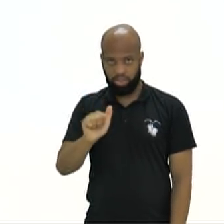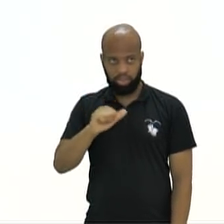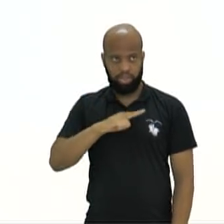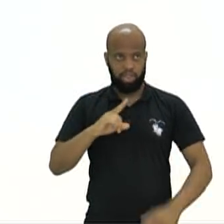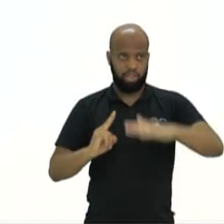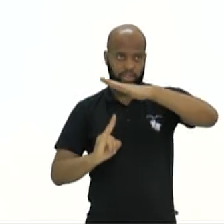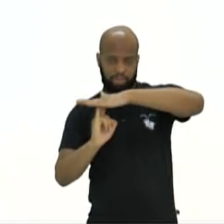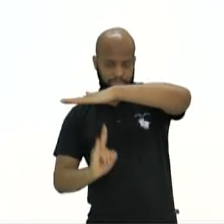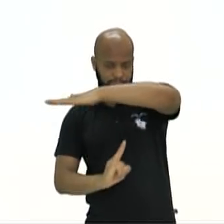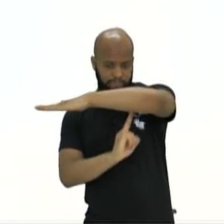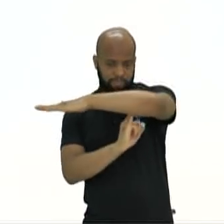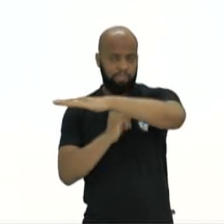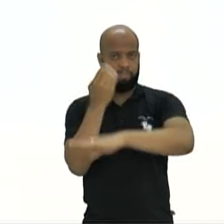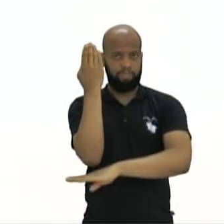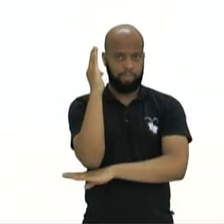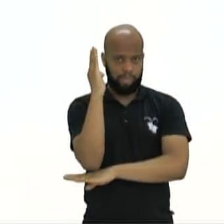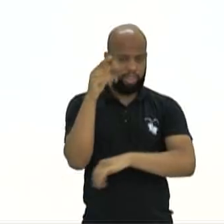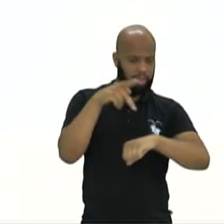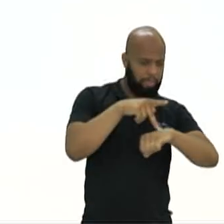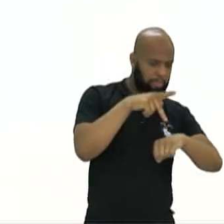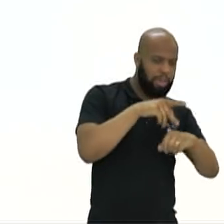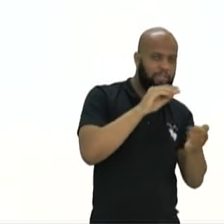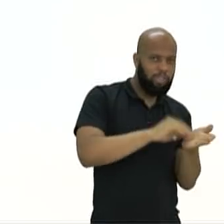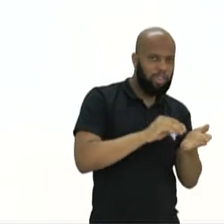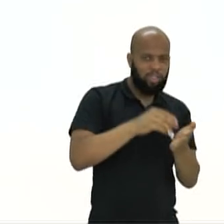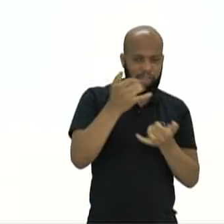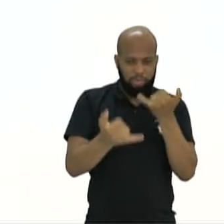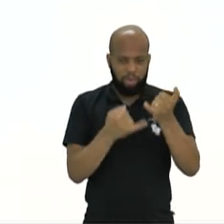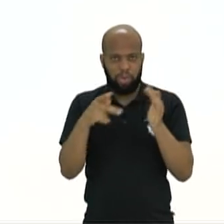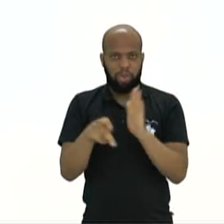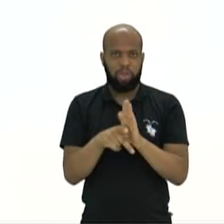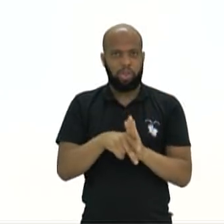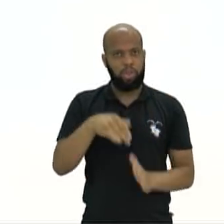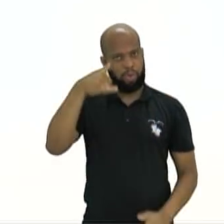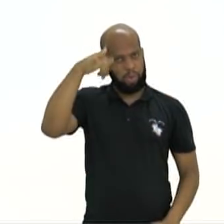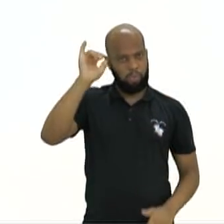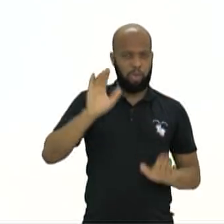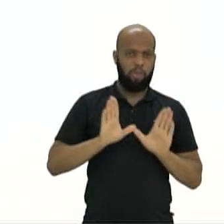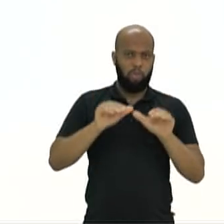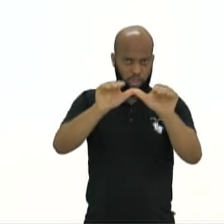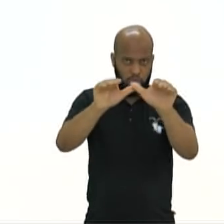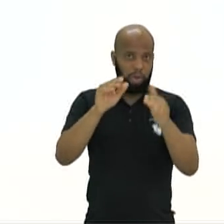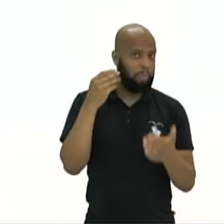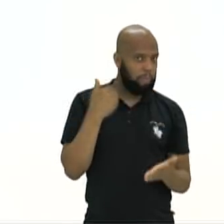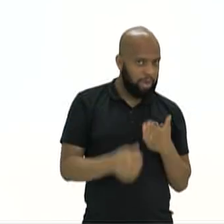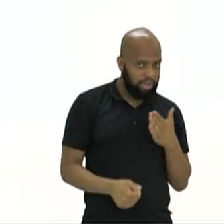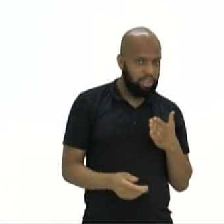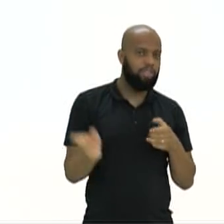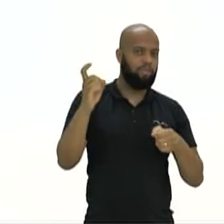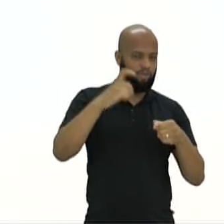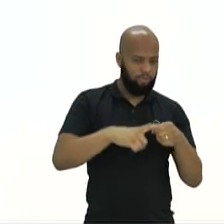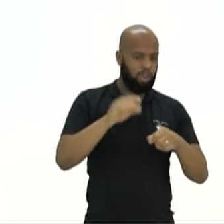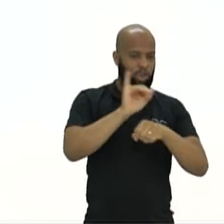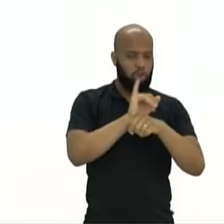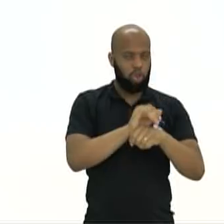ponte, professor, de madeira, começou de pedra, faltou, você ainda brincou a história do boi voador. Que história do boi voador é essa? Você perdeu, galerinha.